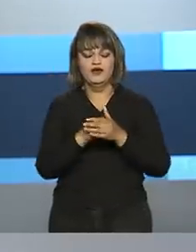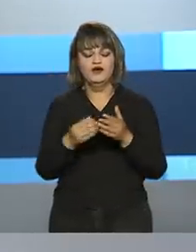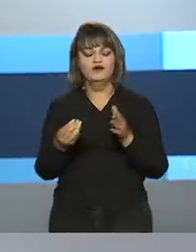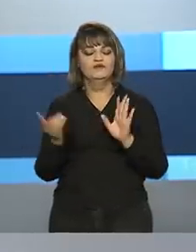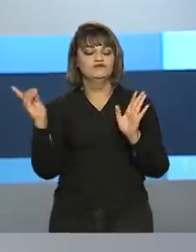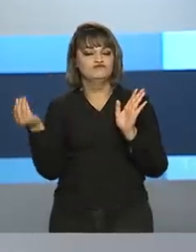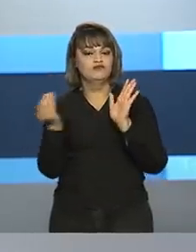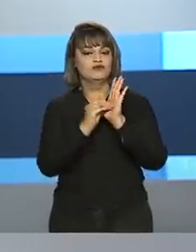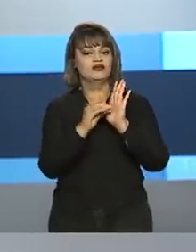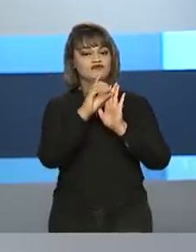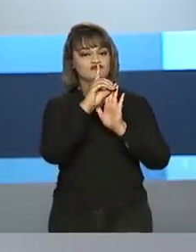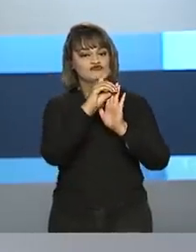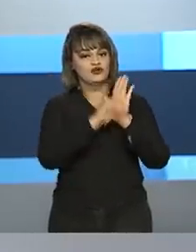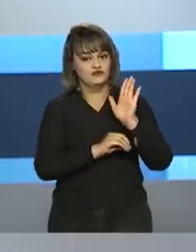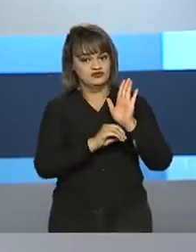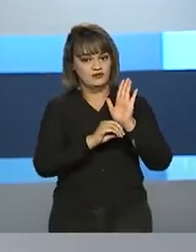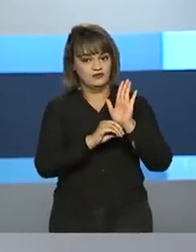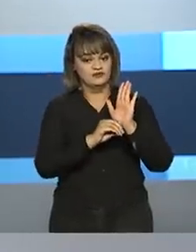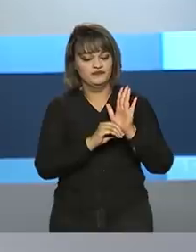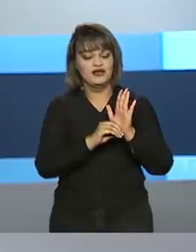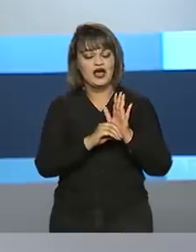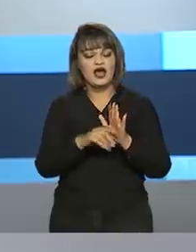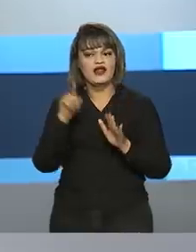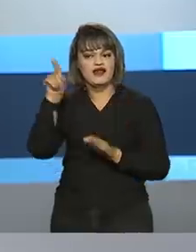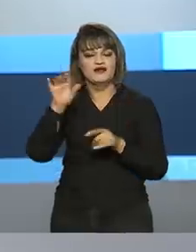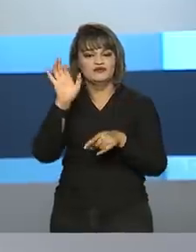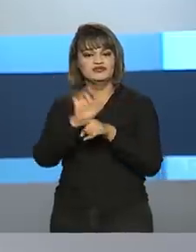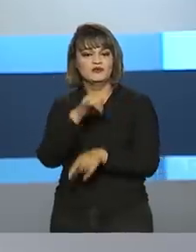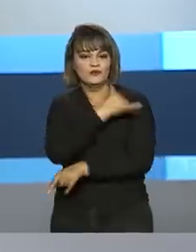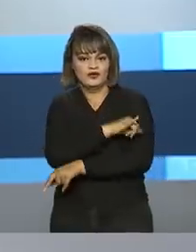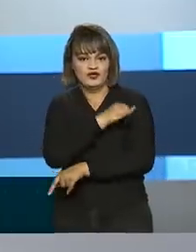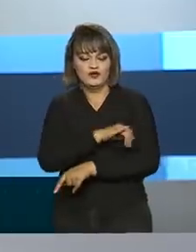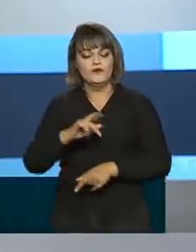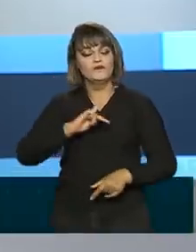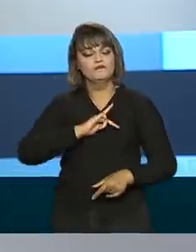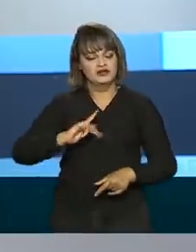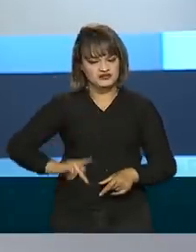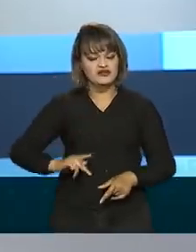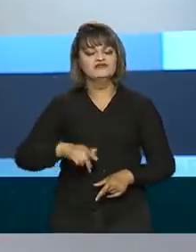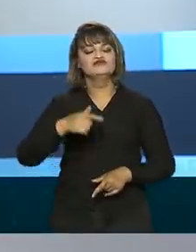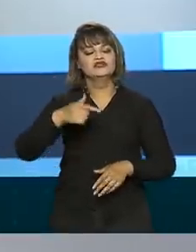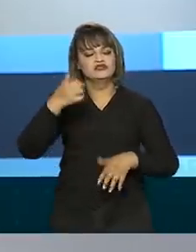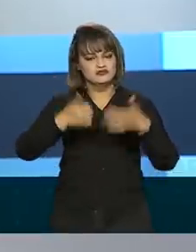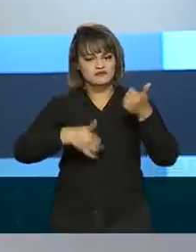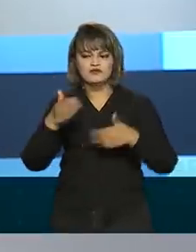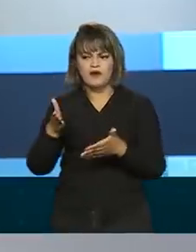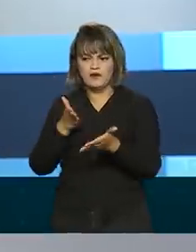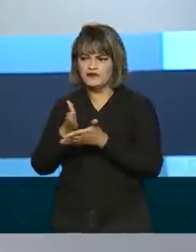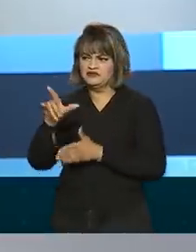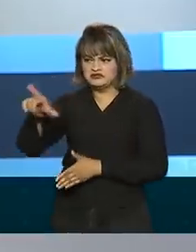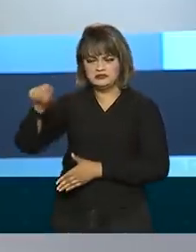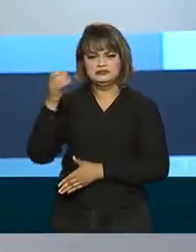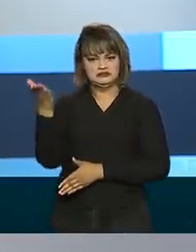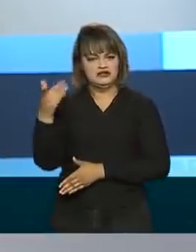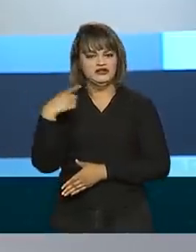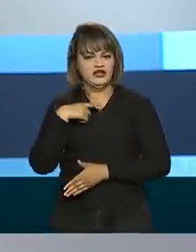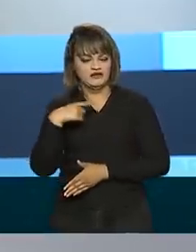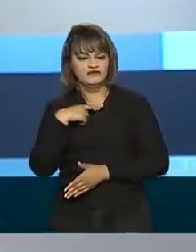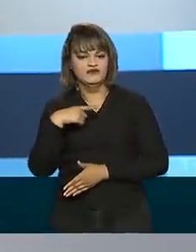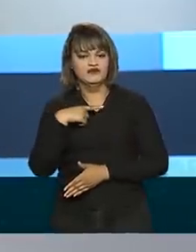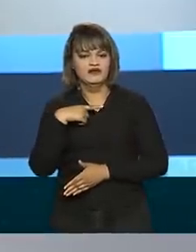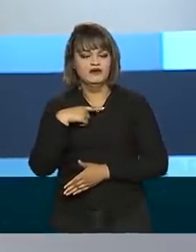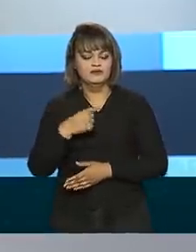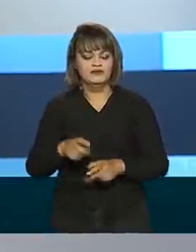edição extra do Diário Oficial da União na cerimônia no Rio de Janeiro o presidente bolsonaro comentou a aprovação do indicado do